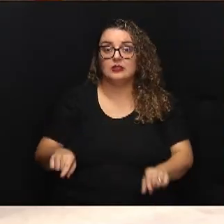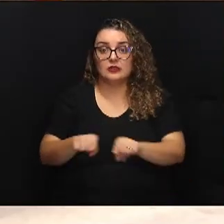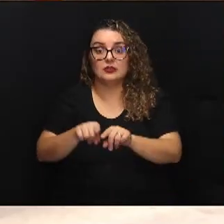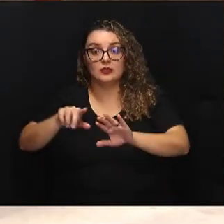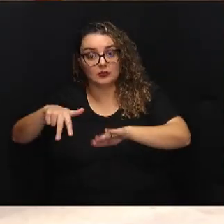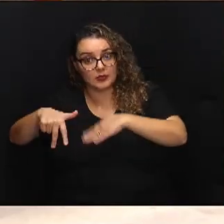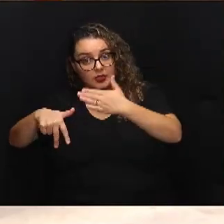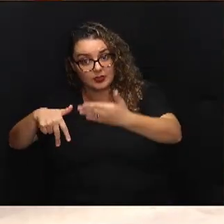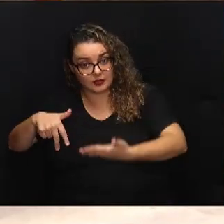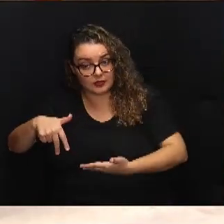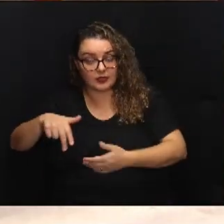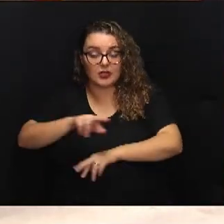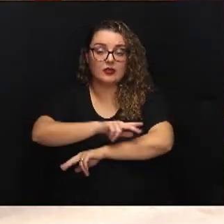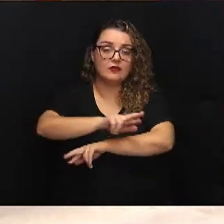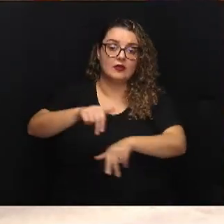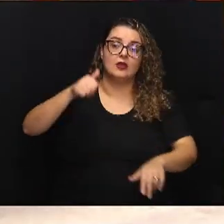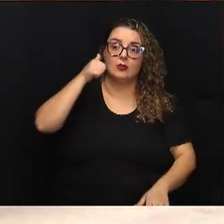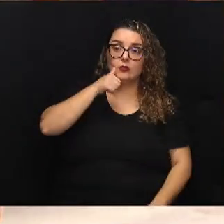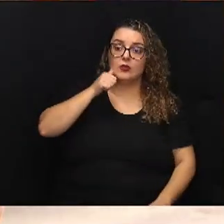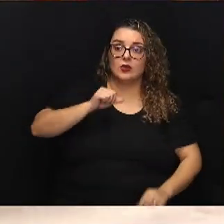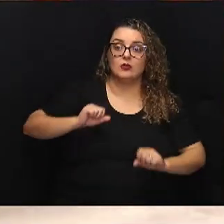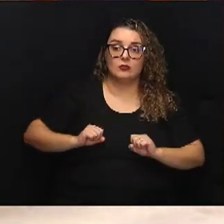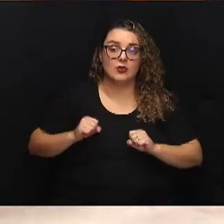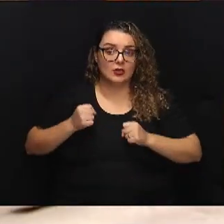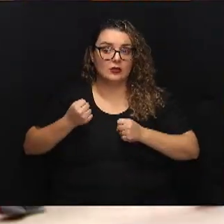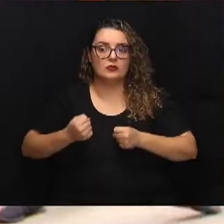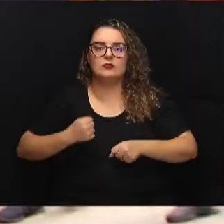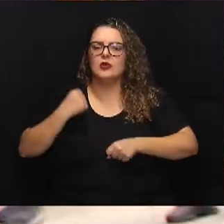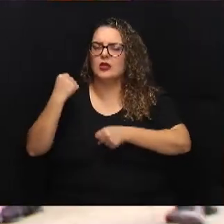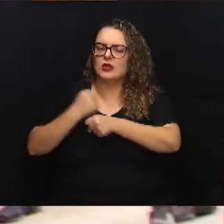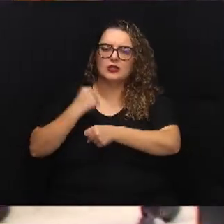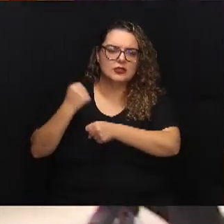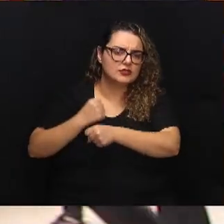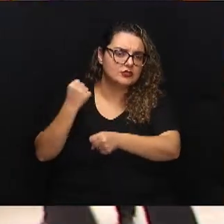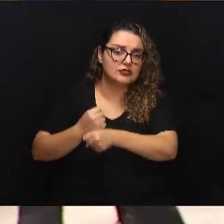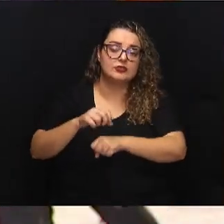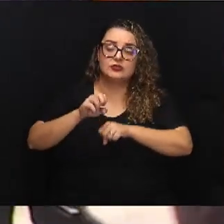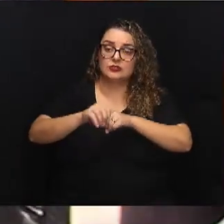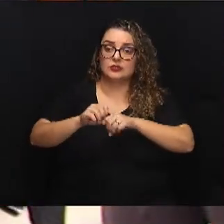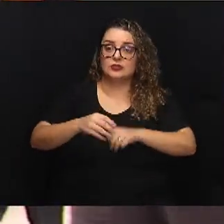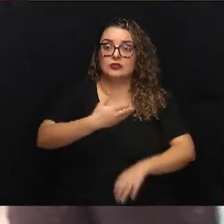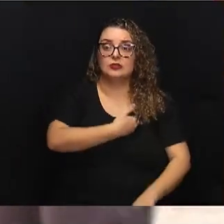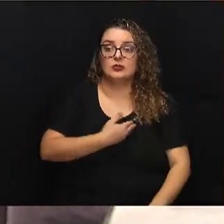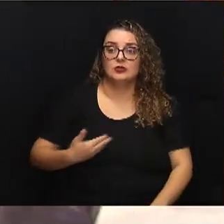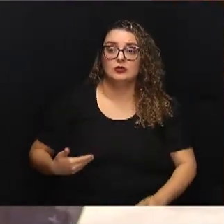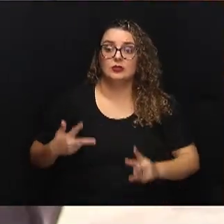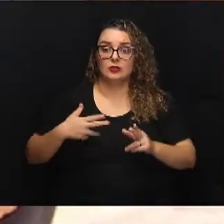homenageando muitas mulheres que se dedicaram décadas e anos à educação pública,